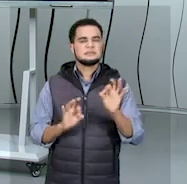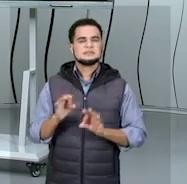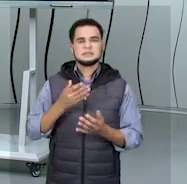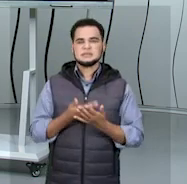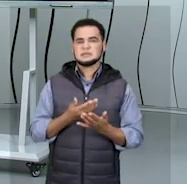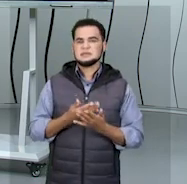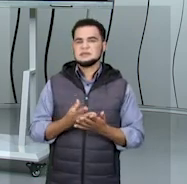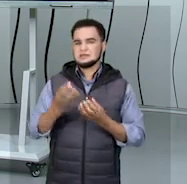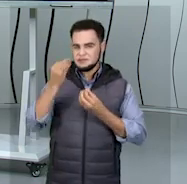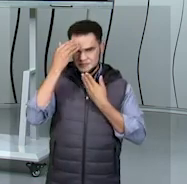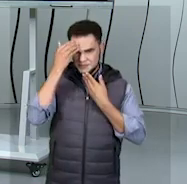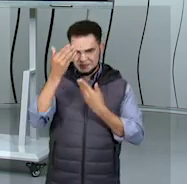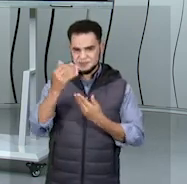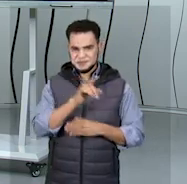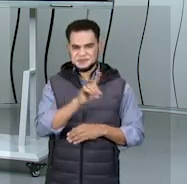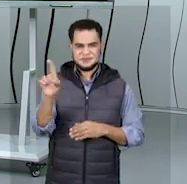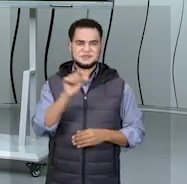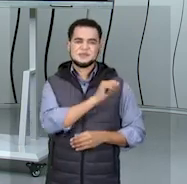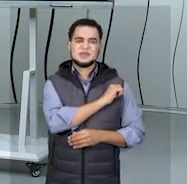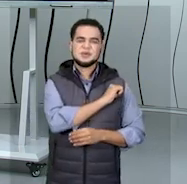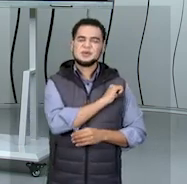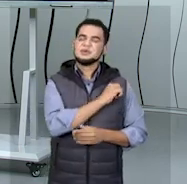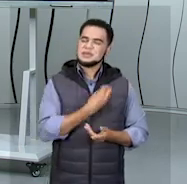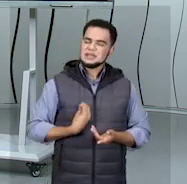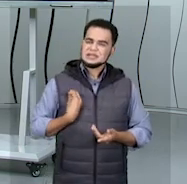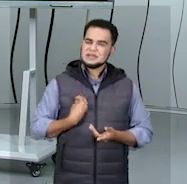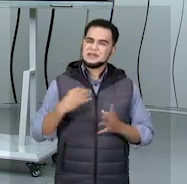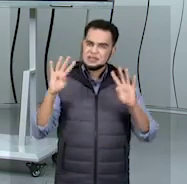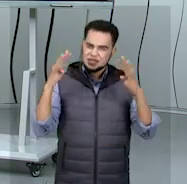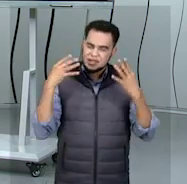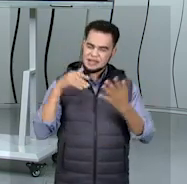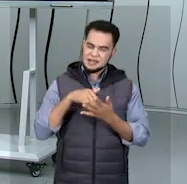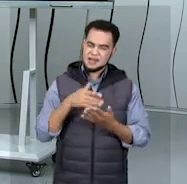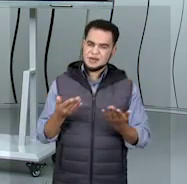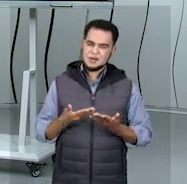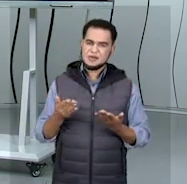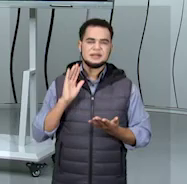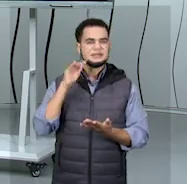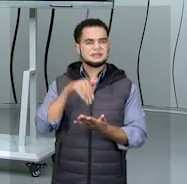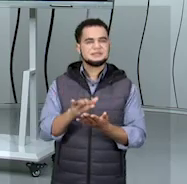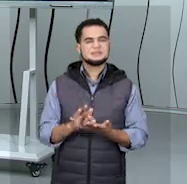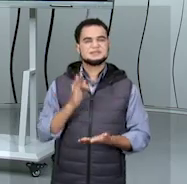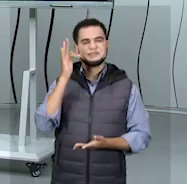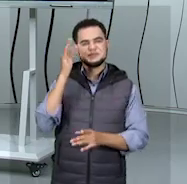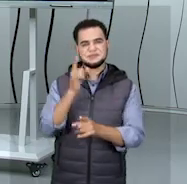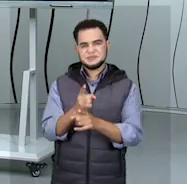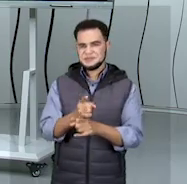Muito obrigado a você, estudante, que me acompanhou até agora, e até o nosso próximo encontro.